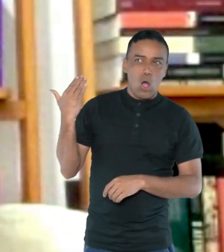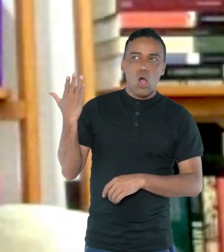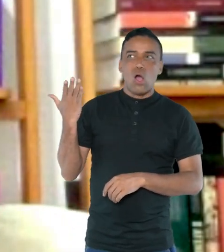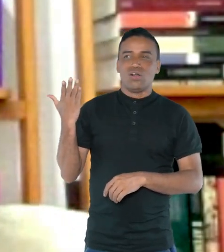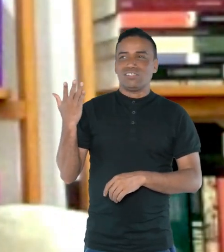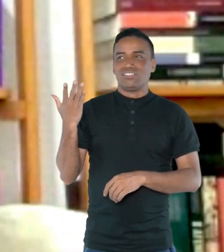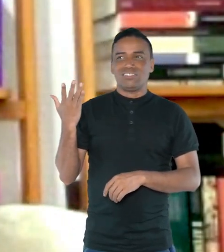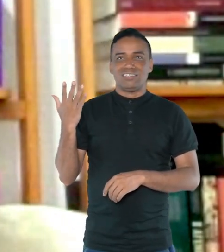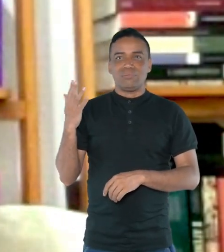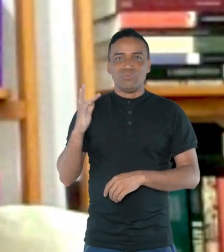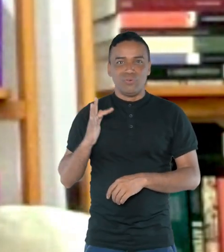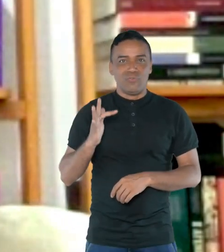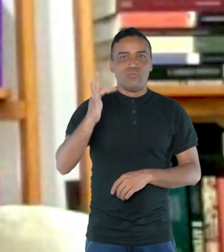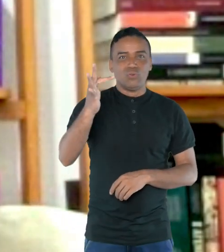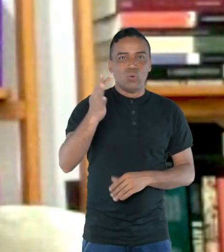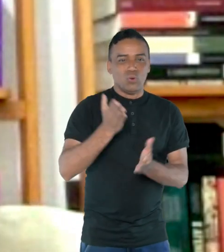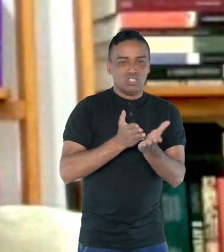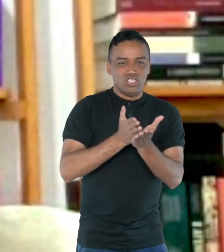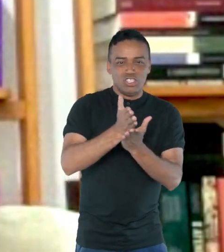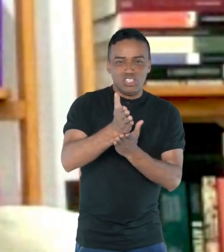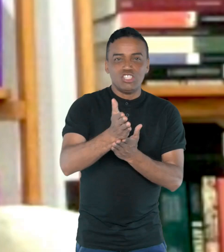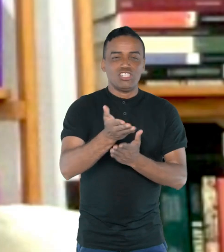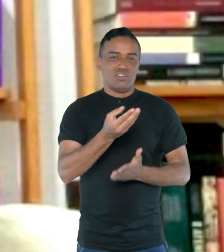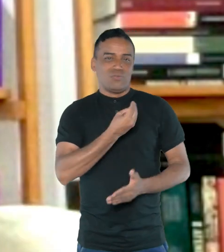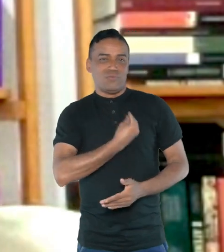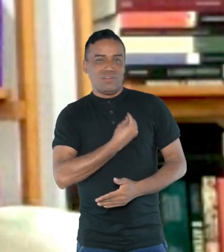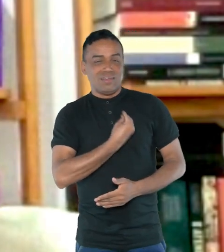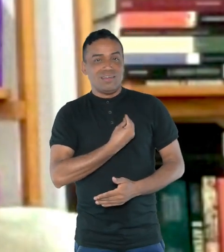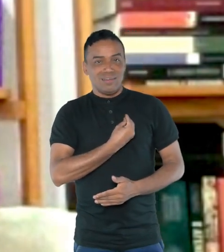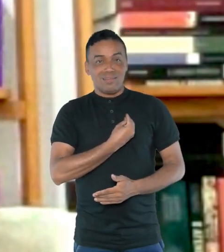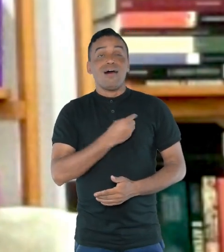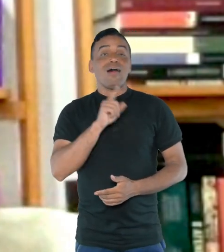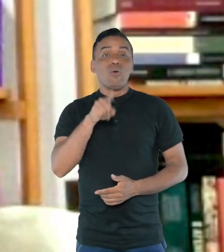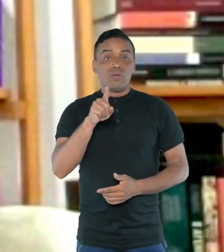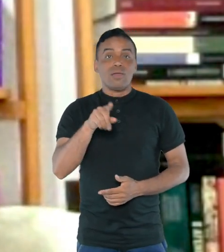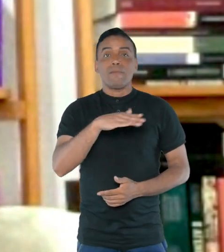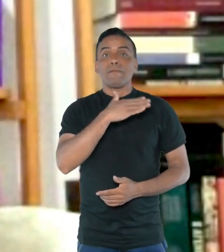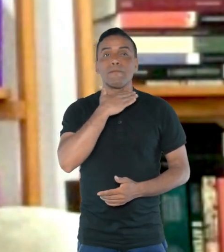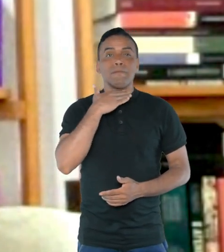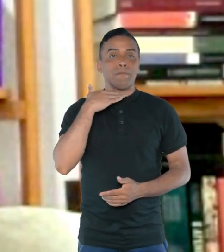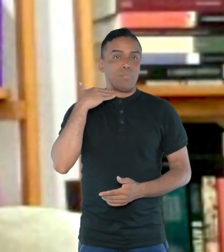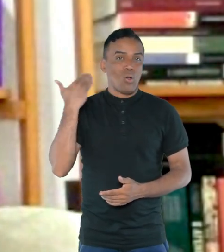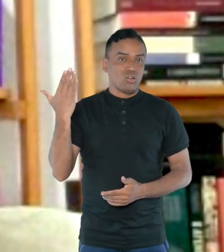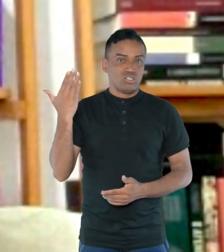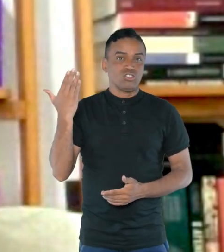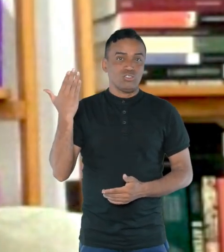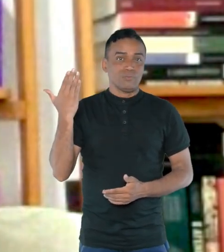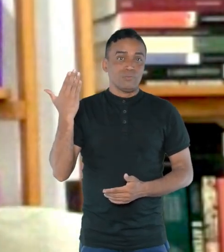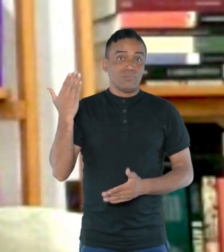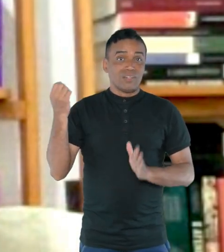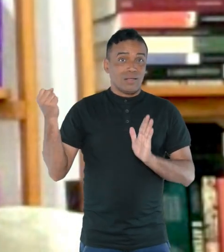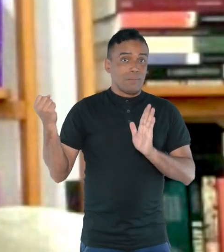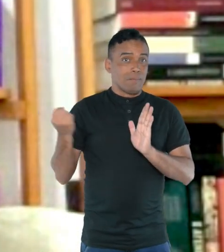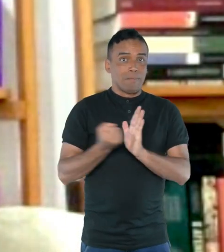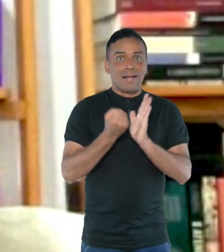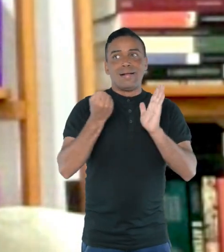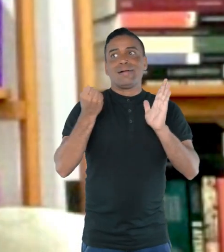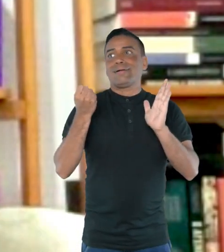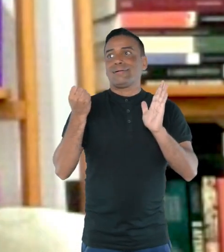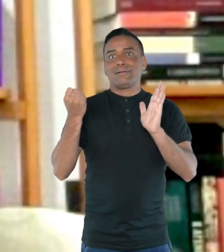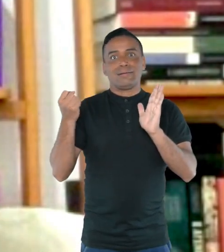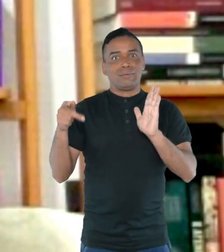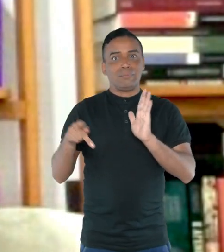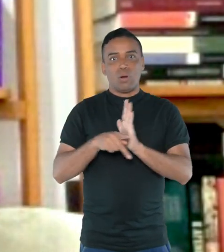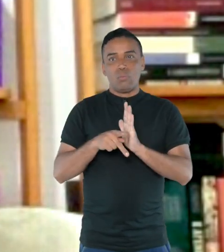cujo destino é um destino que somente lhes é cabido a morte, esse final anônimo, esse